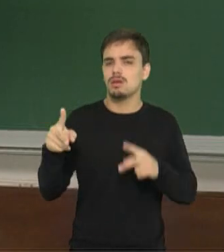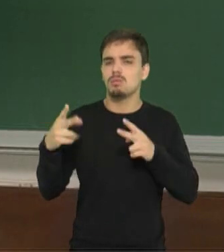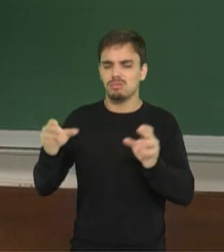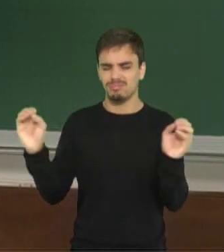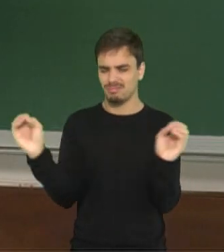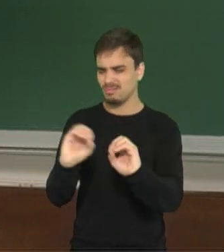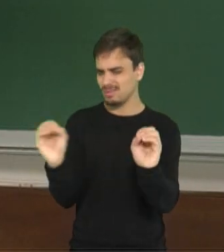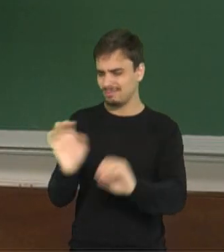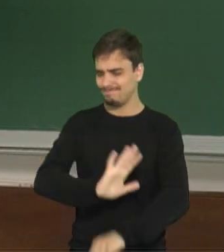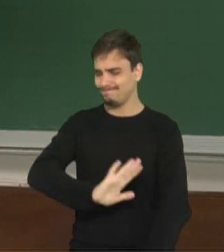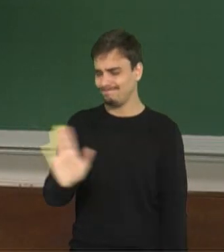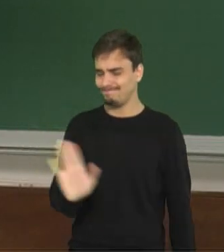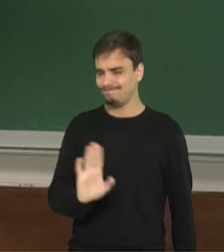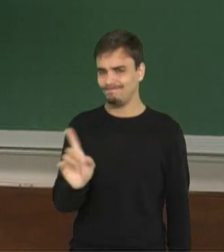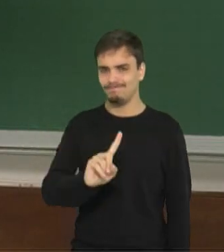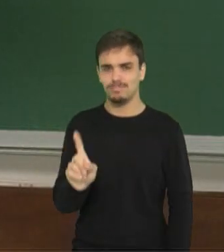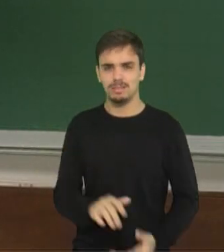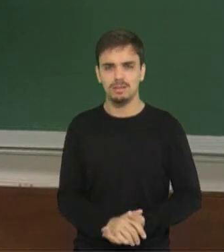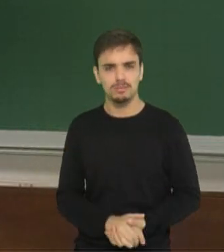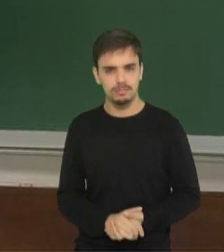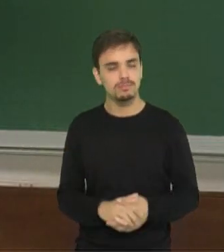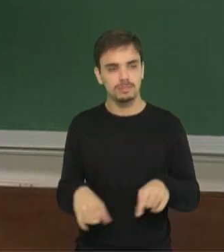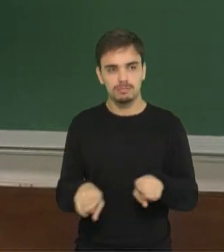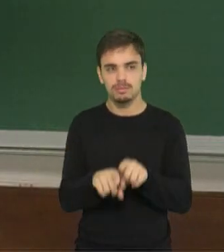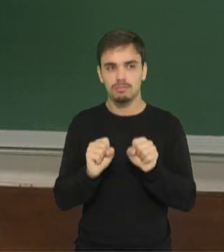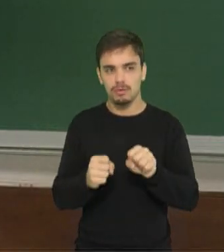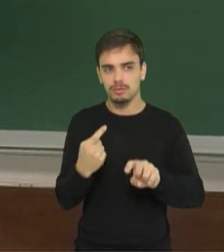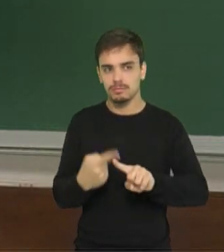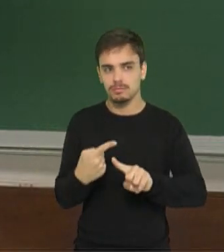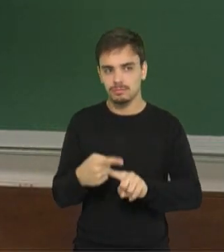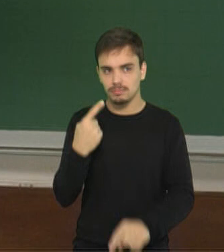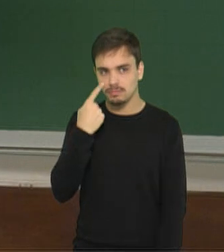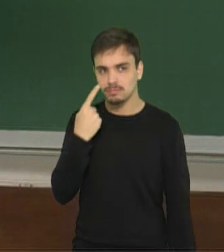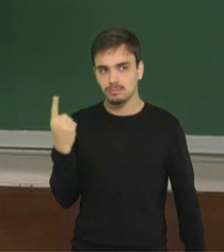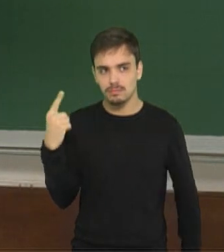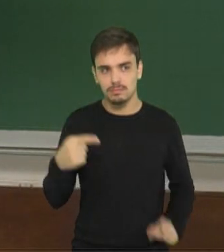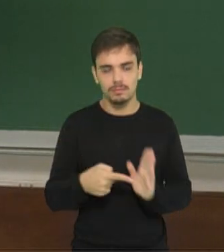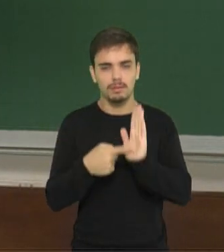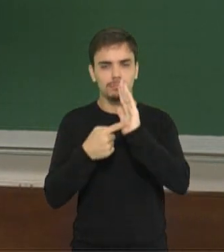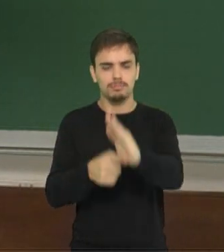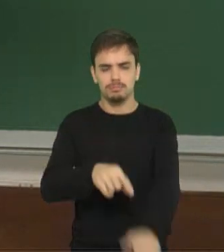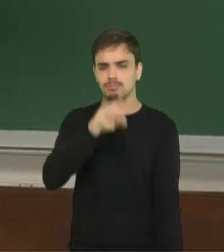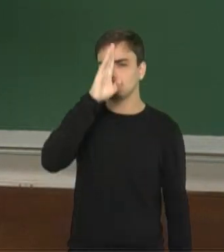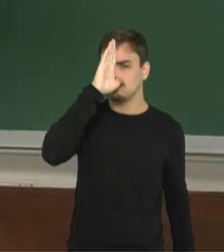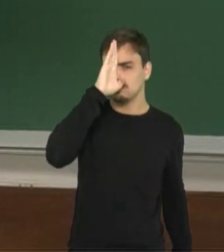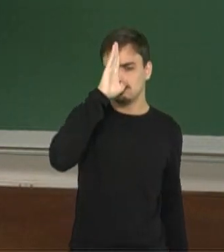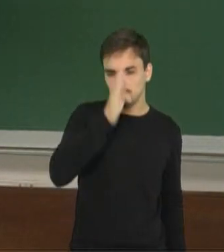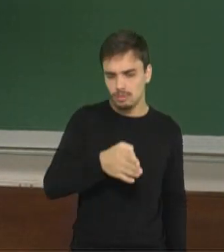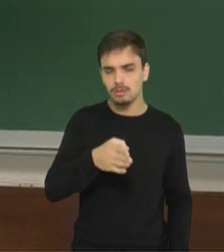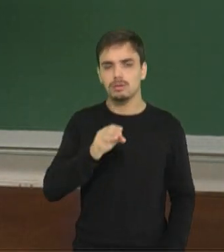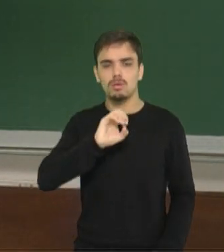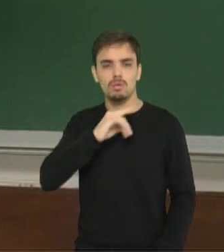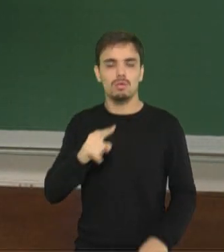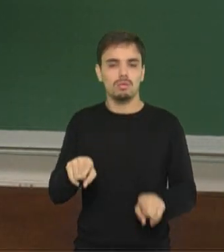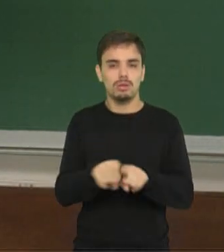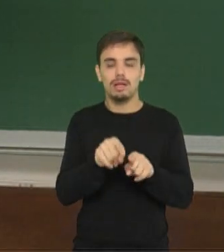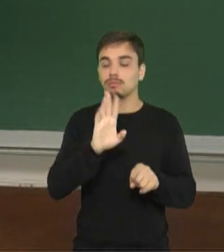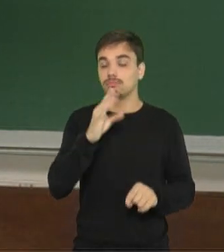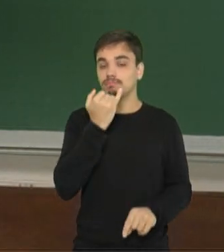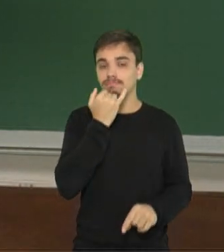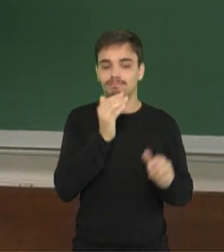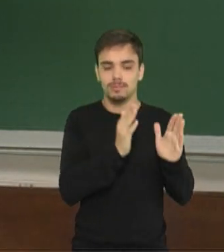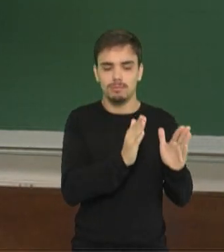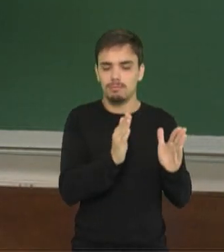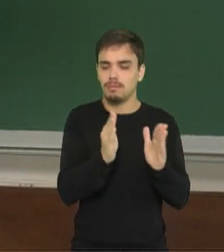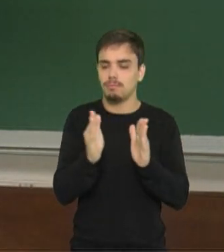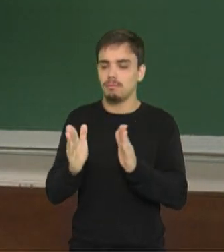Eu dando uma ênfase, eu posso usar o never. Para indicar uma ordem em que os fatos estão acontecendo, ou